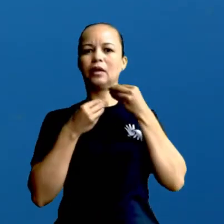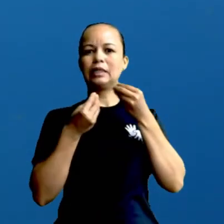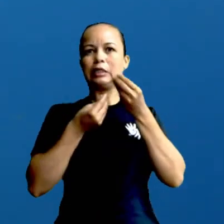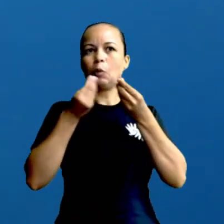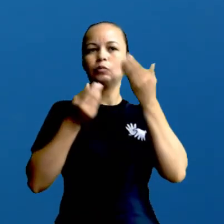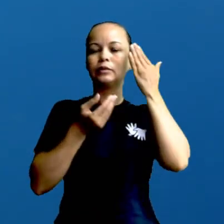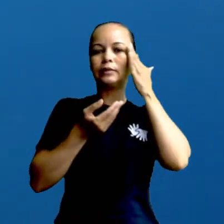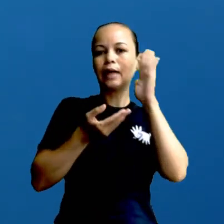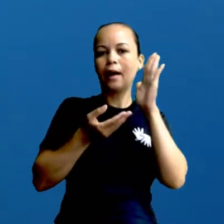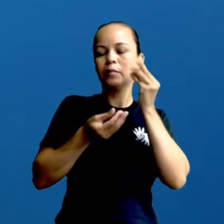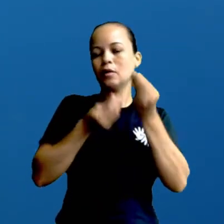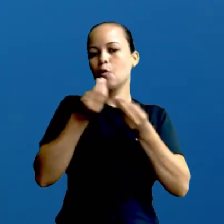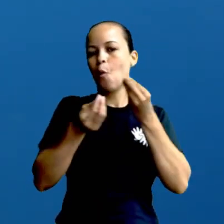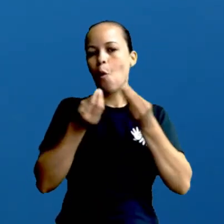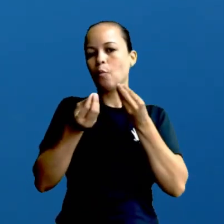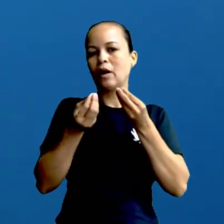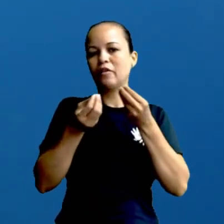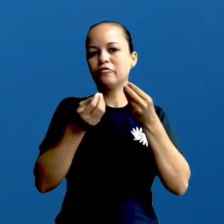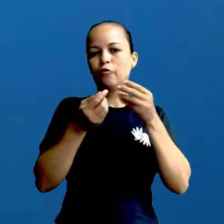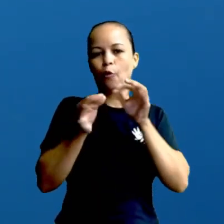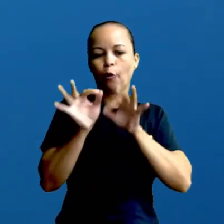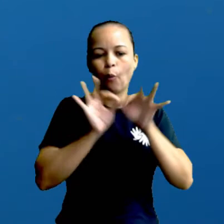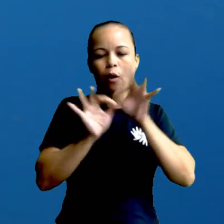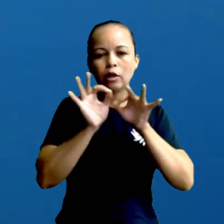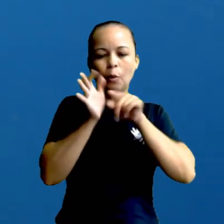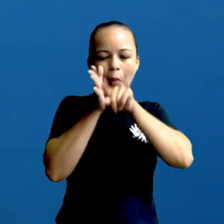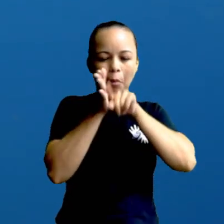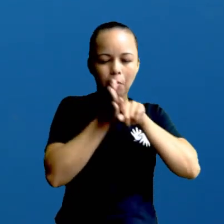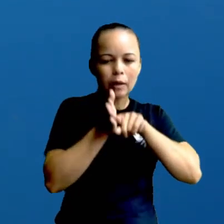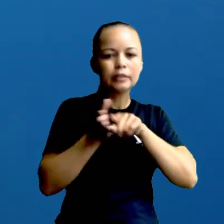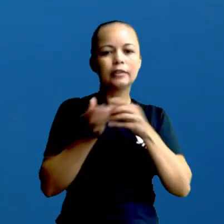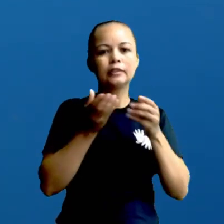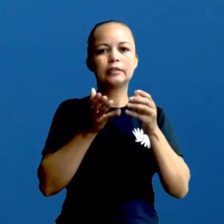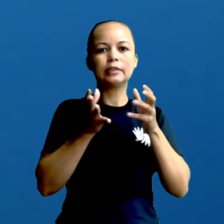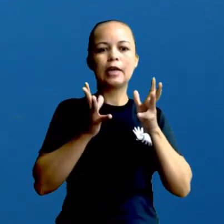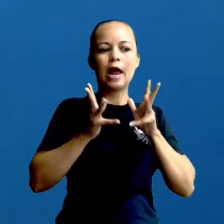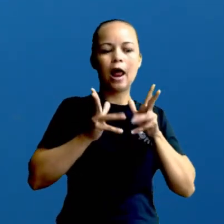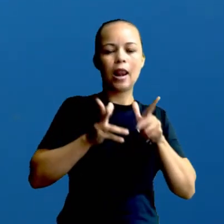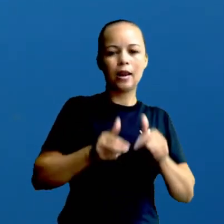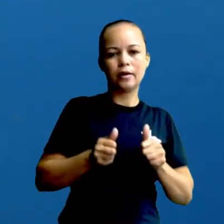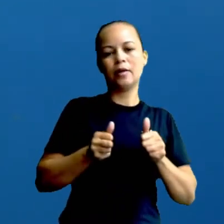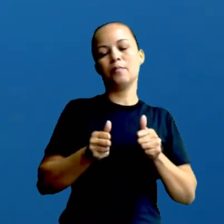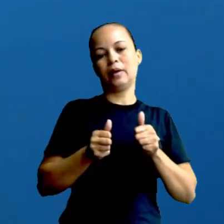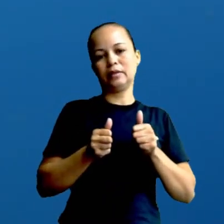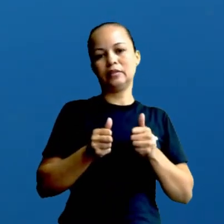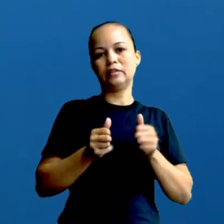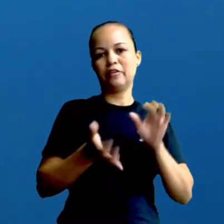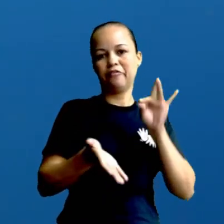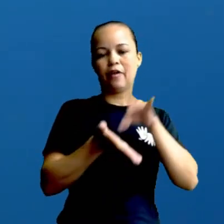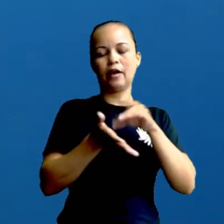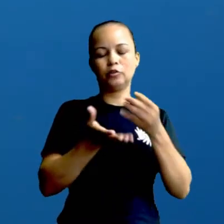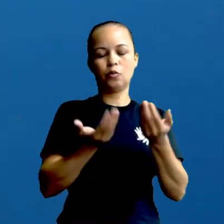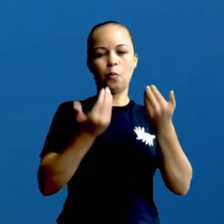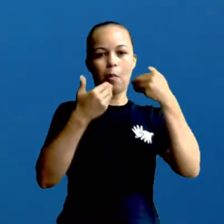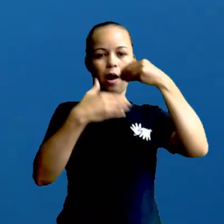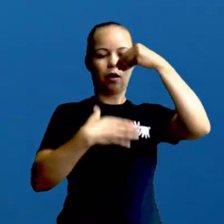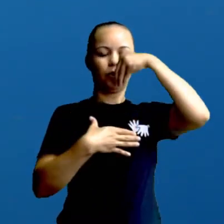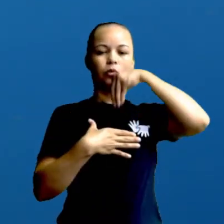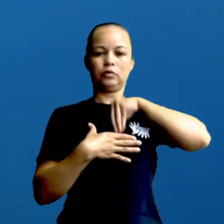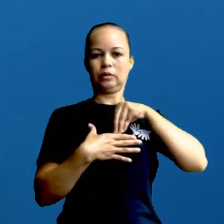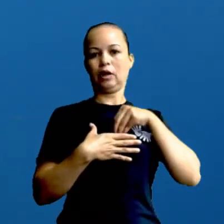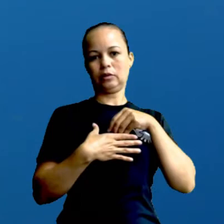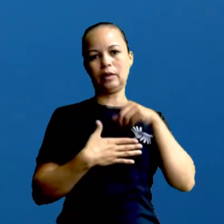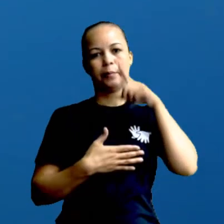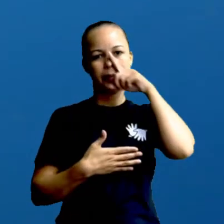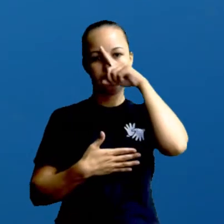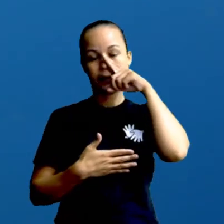recurso realmente, né, é uma água limpa, é uma água que seja de fato para consumo, a gente está correndo grandes